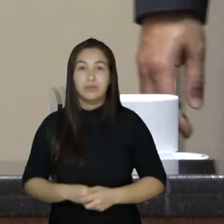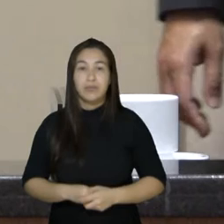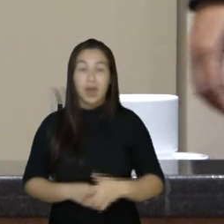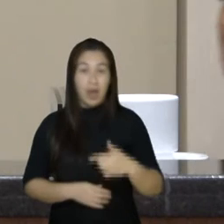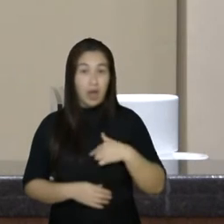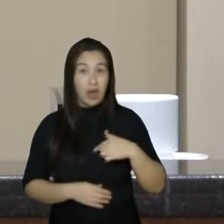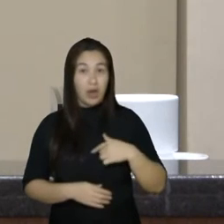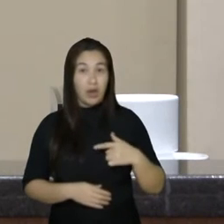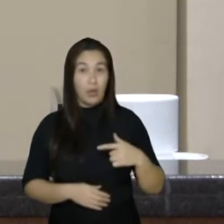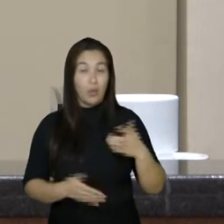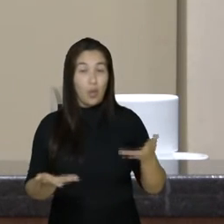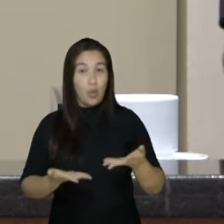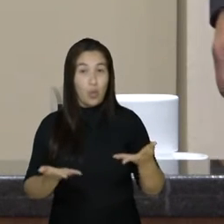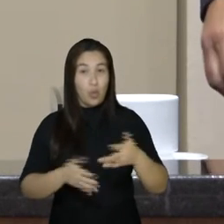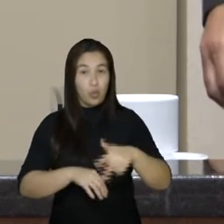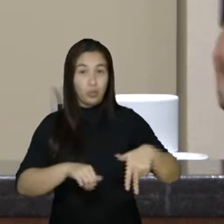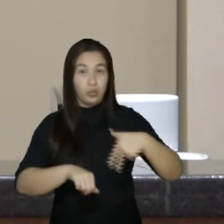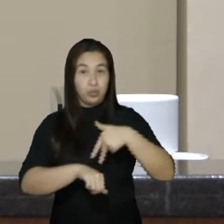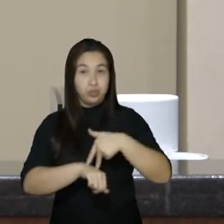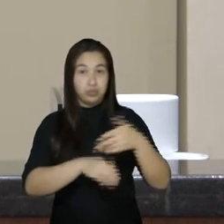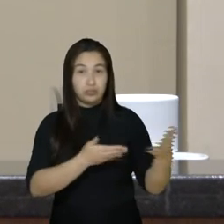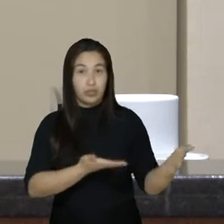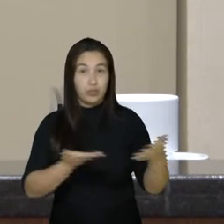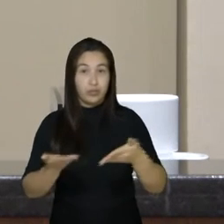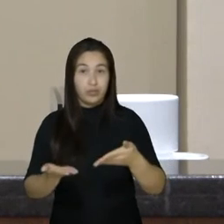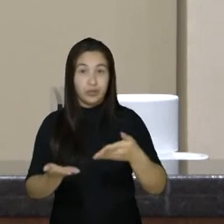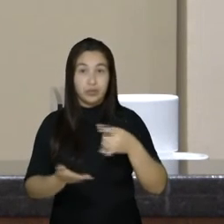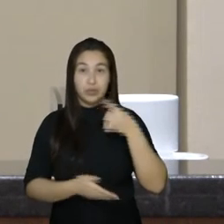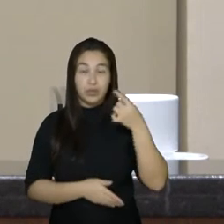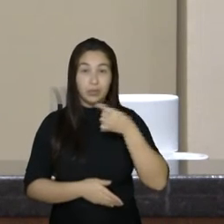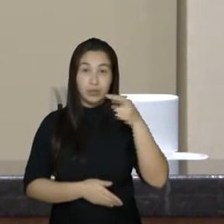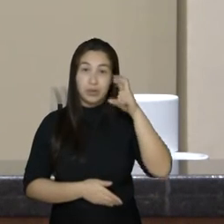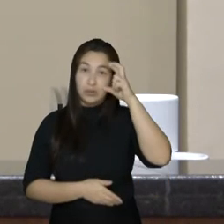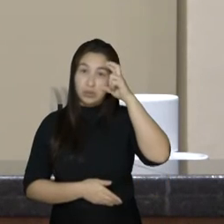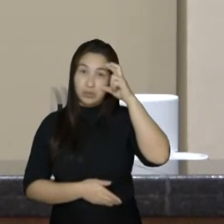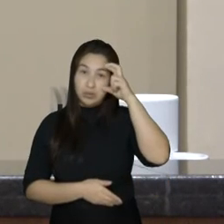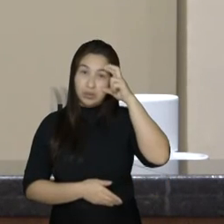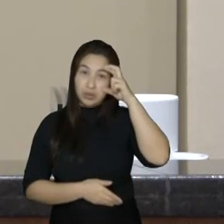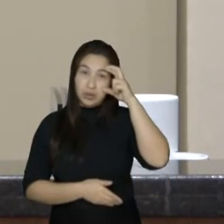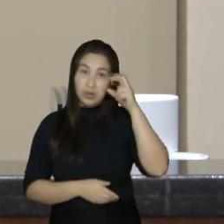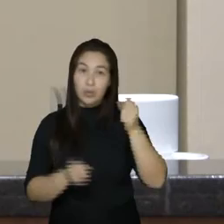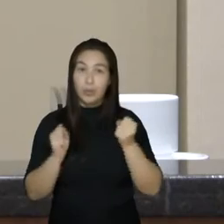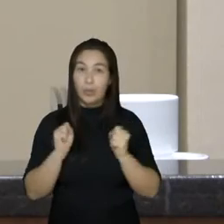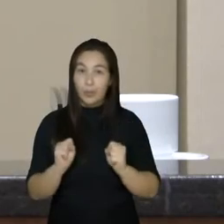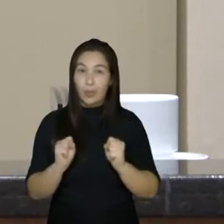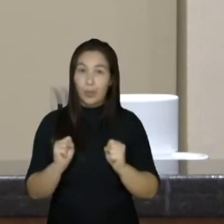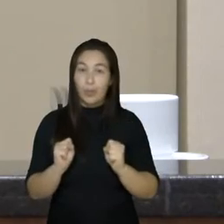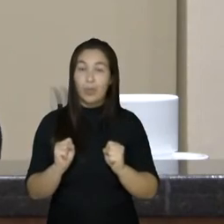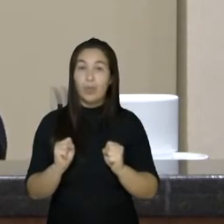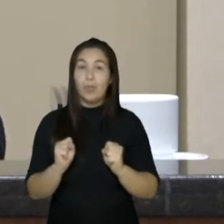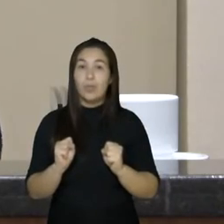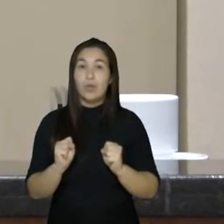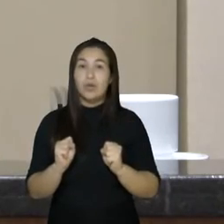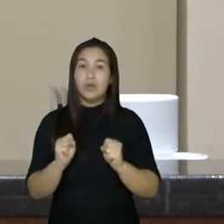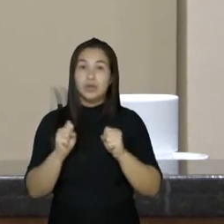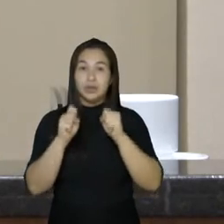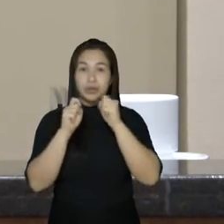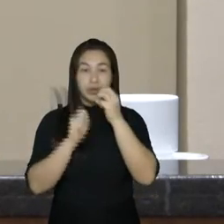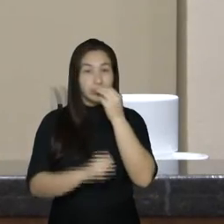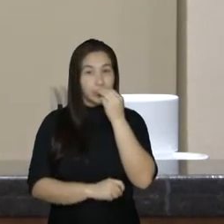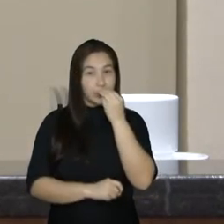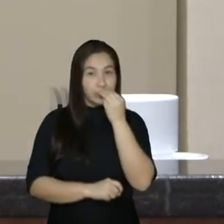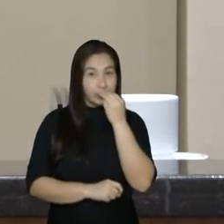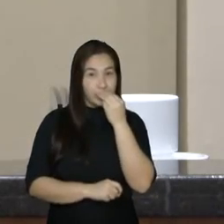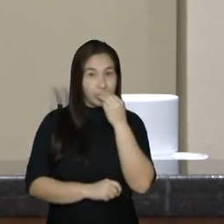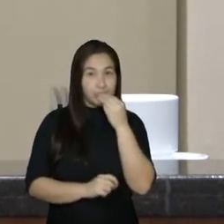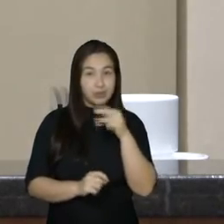para falar. Passo ao presidente, deputado Ricardo Alba, com a permissão deputado Sopels, para que possa